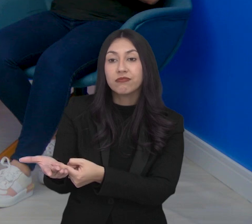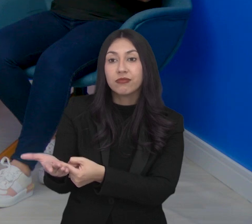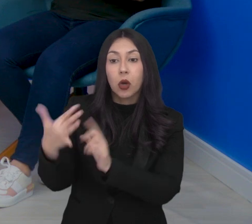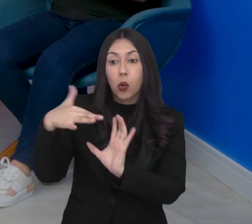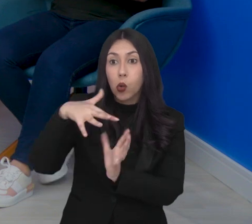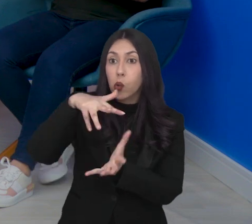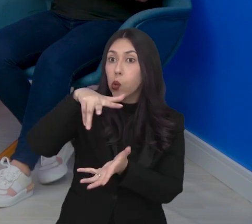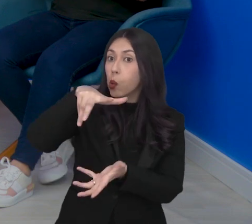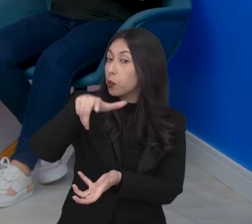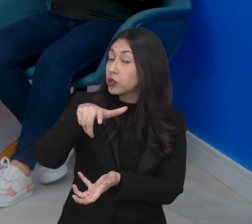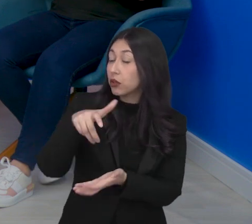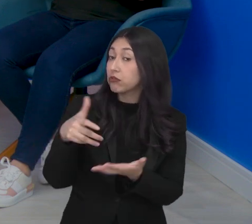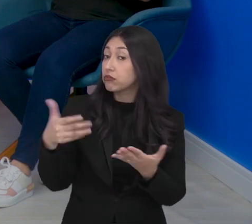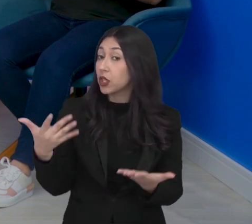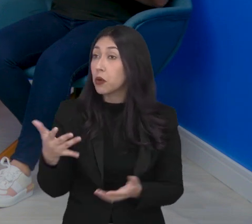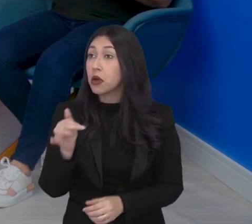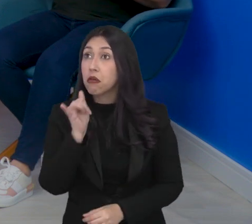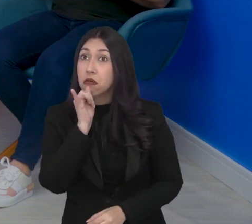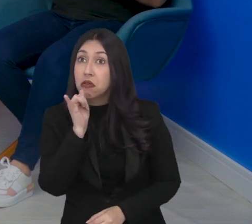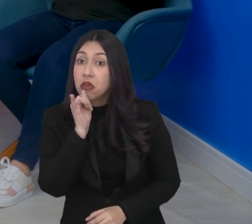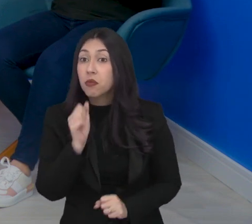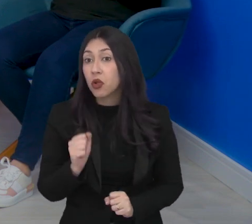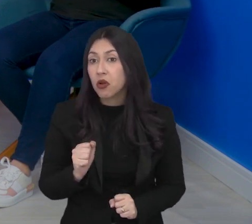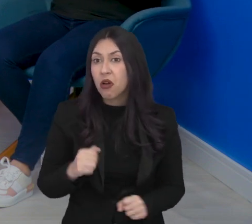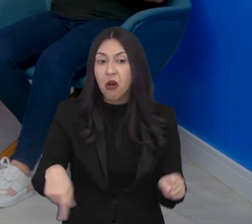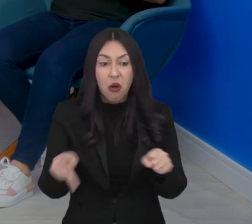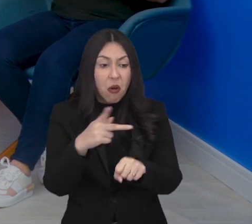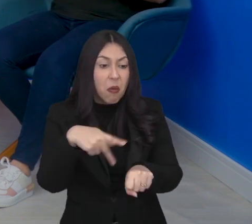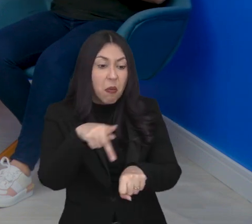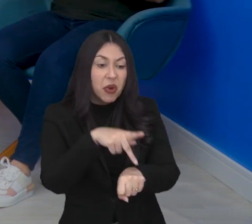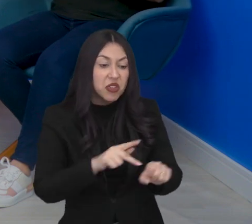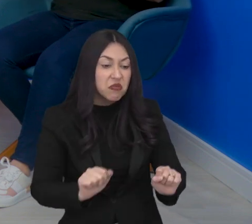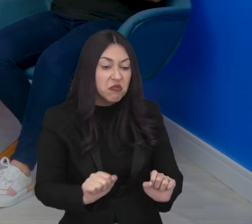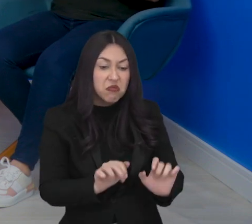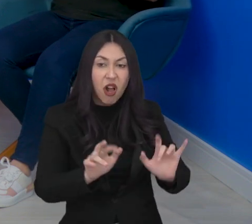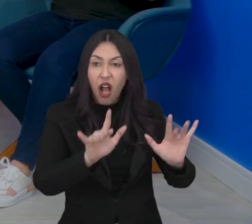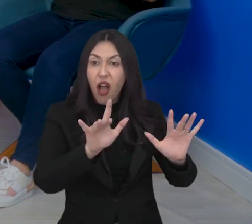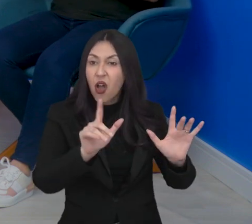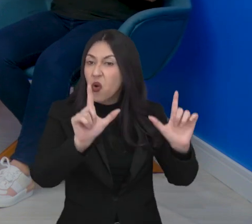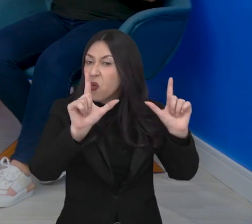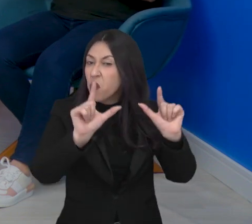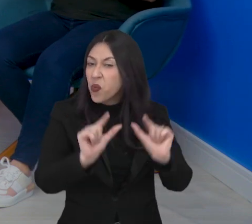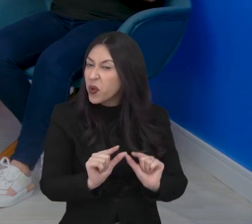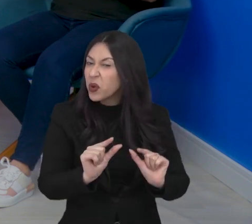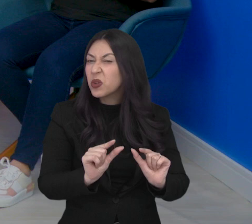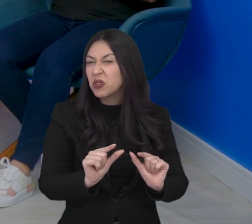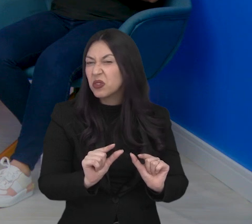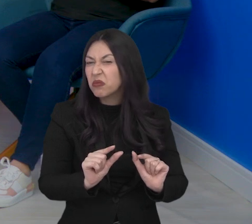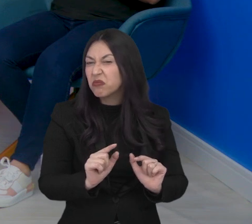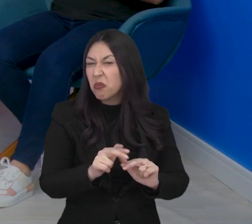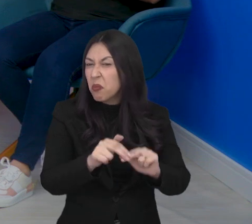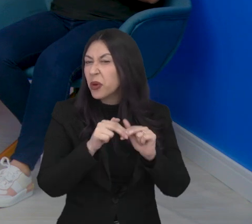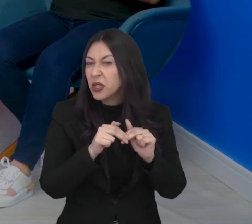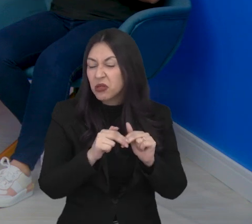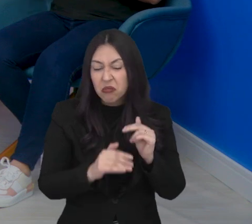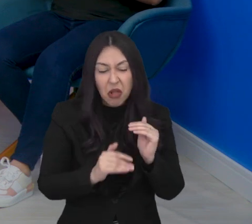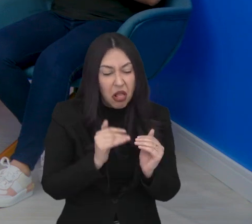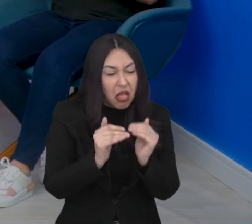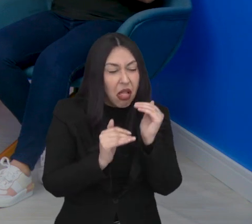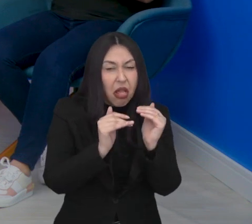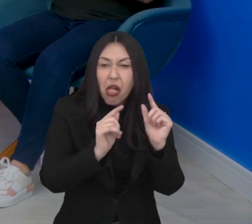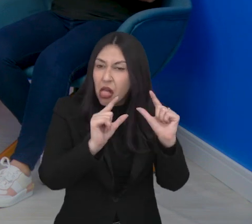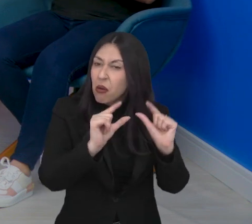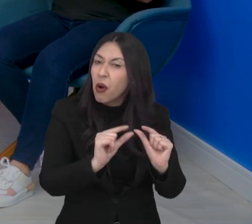são globais, né? Então você pega aí países que não tiveram ainda, de repente, uma fase tão evolutiva nesse